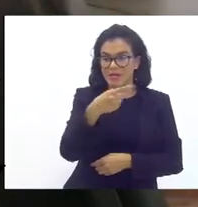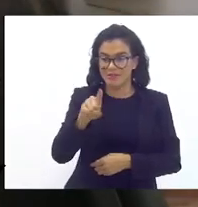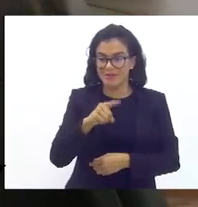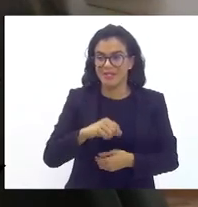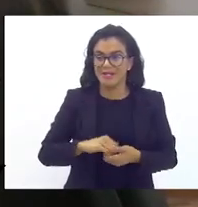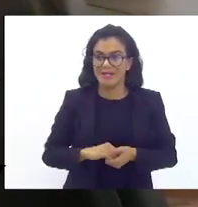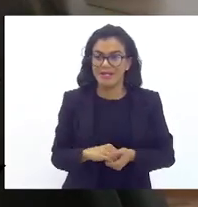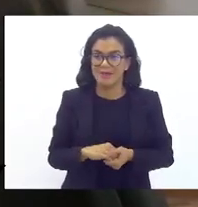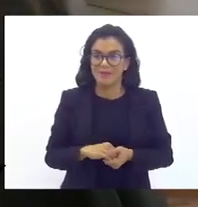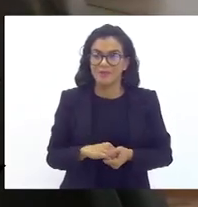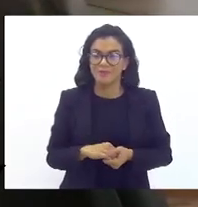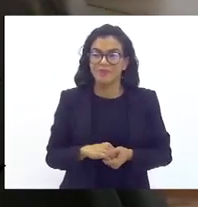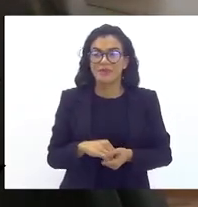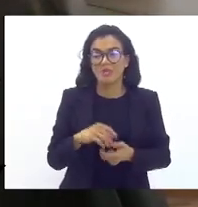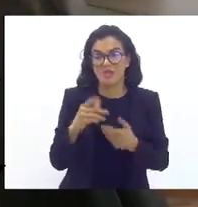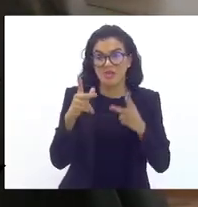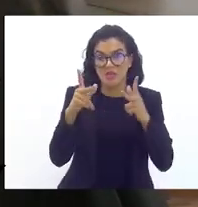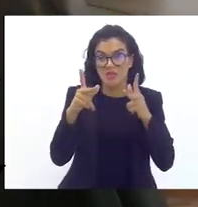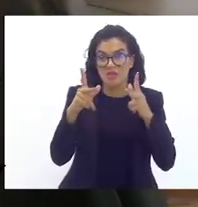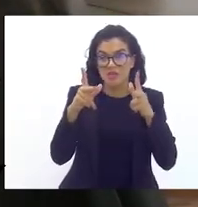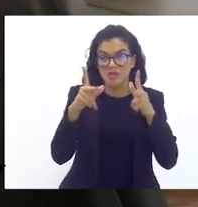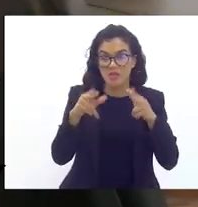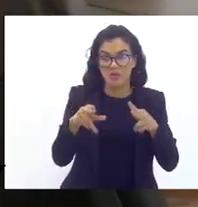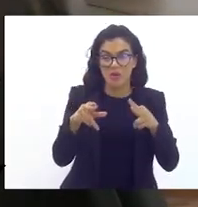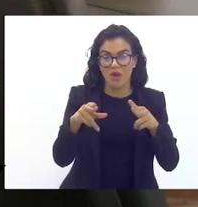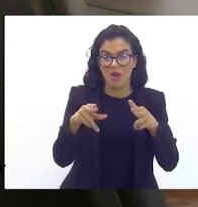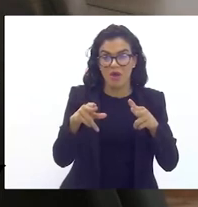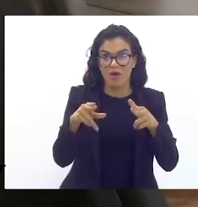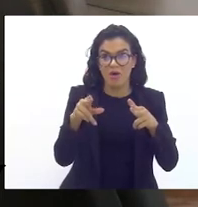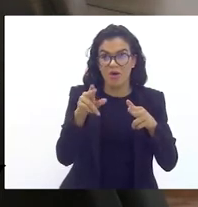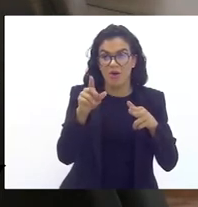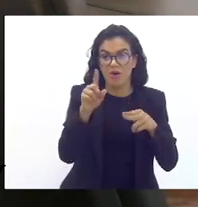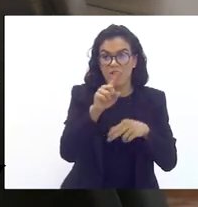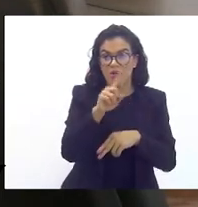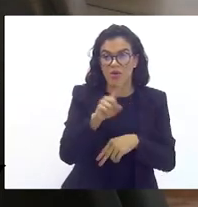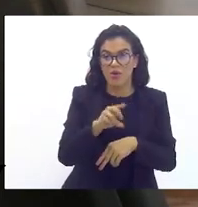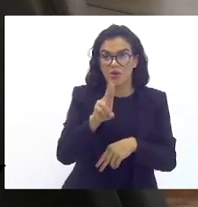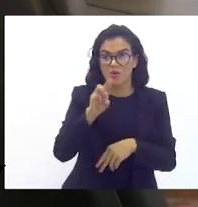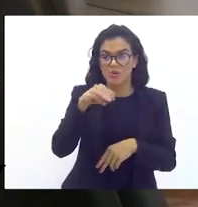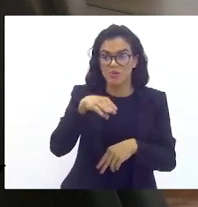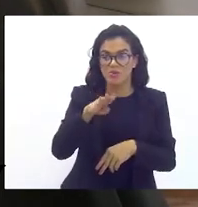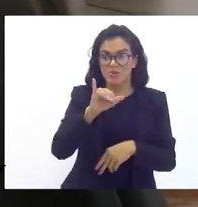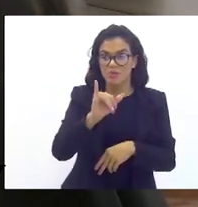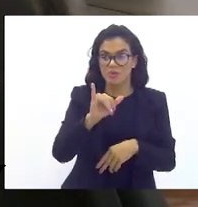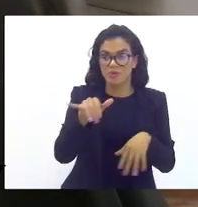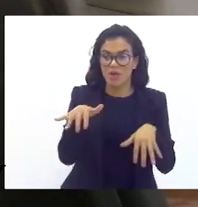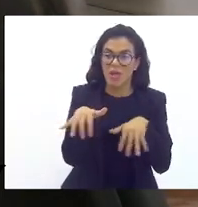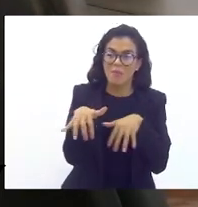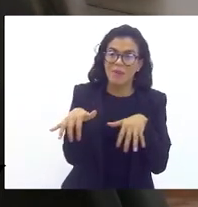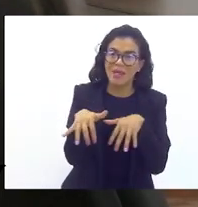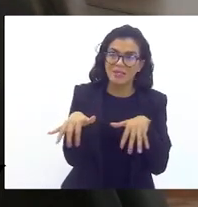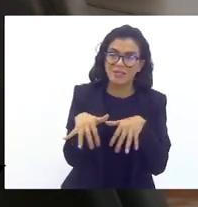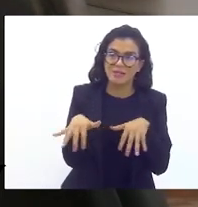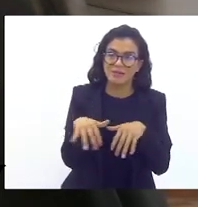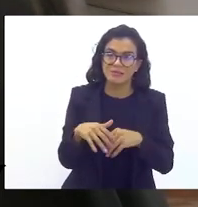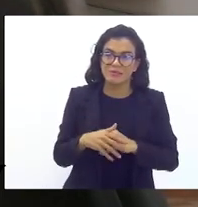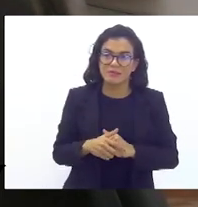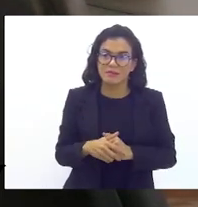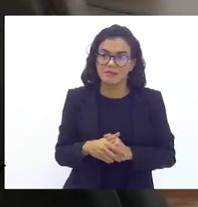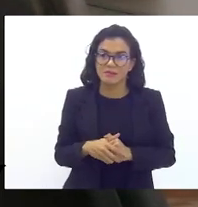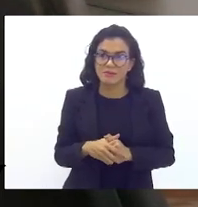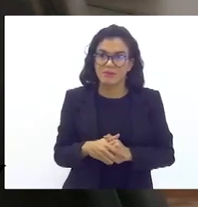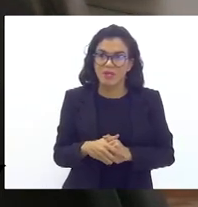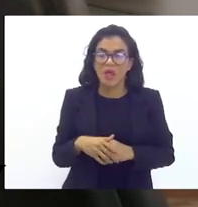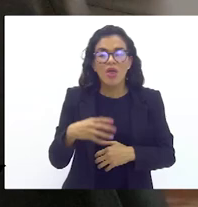casacritível como app falamos zumbi na rua né Tá eu vou concluir eu tenho muito sofrimento emocional